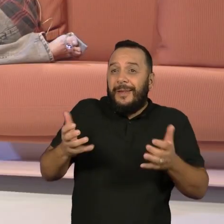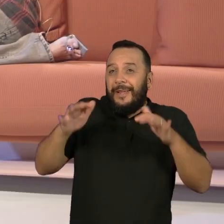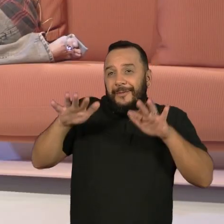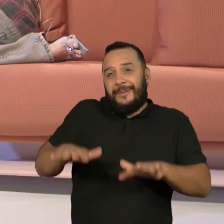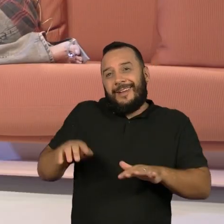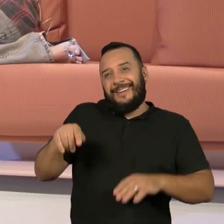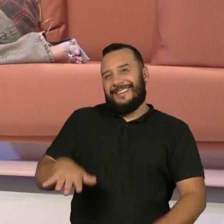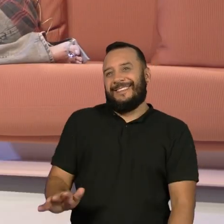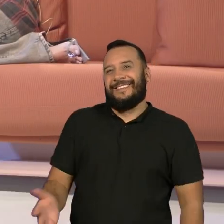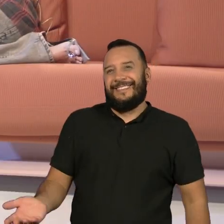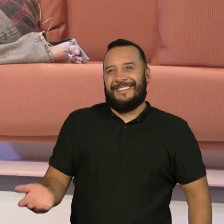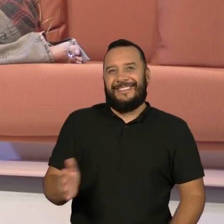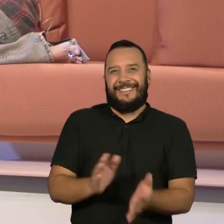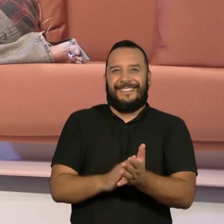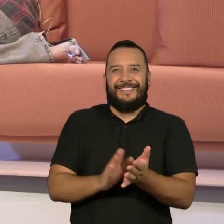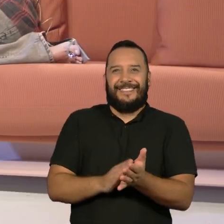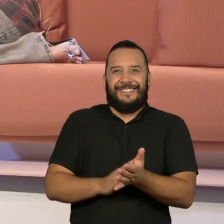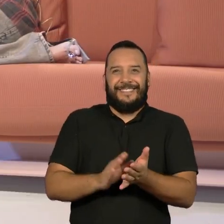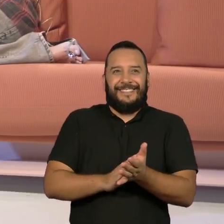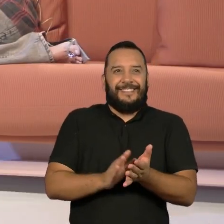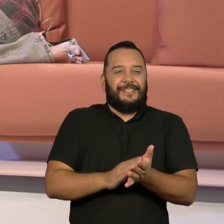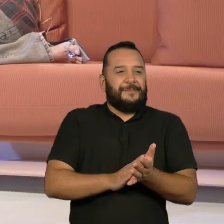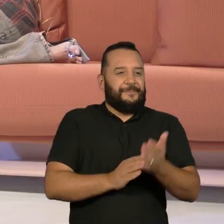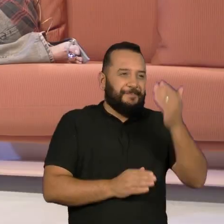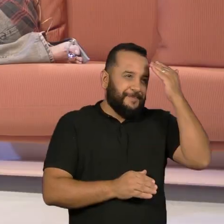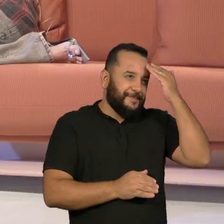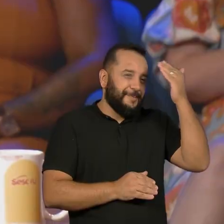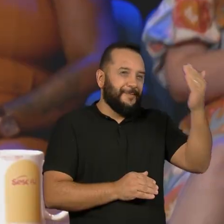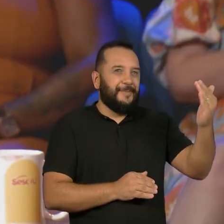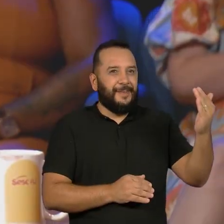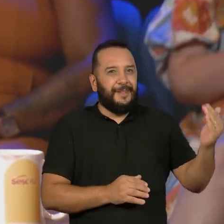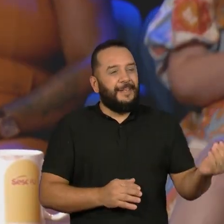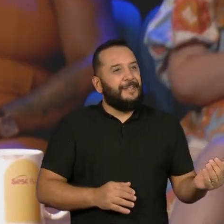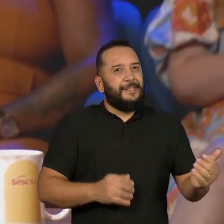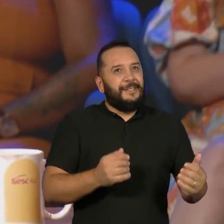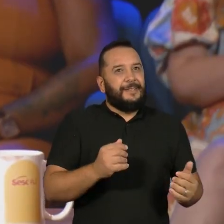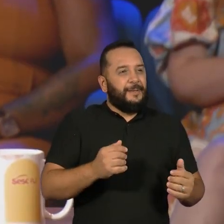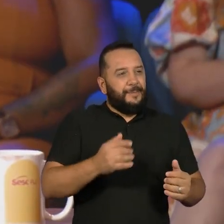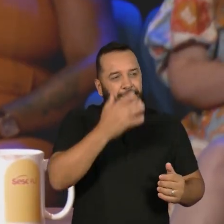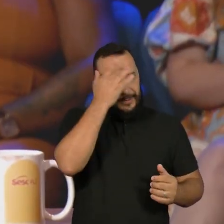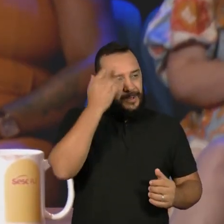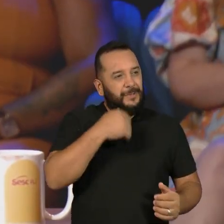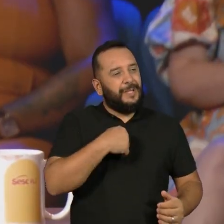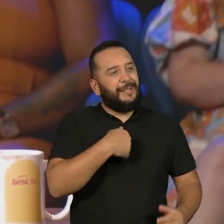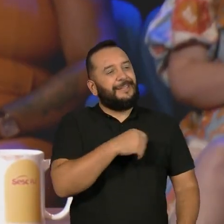vocês. Vamos agradecer o pessoal de São Gonçalo.